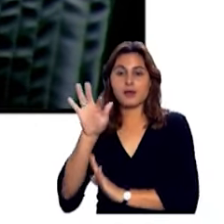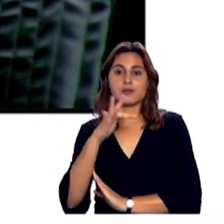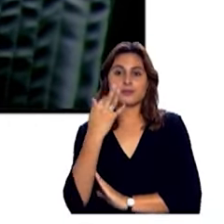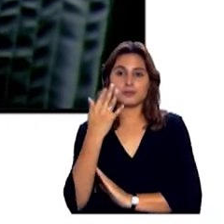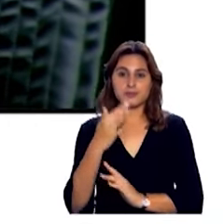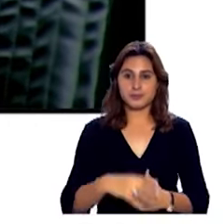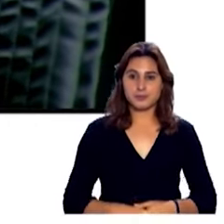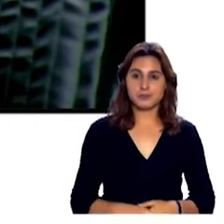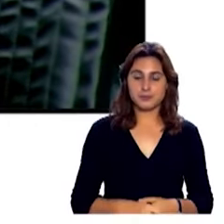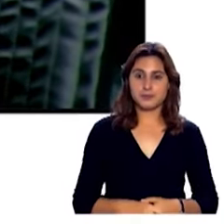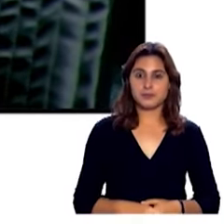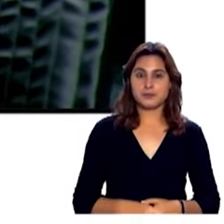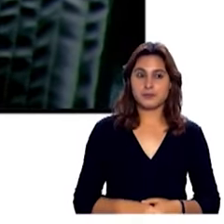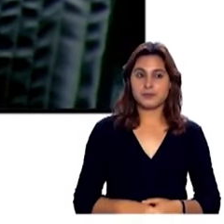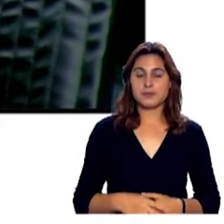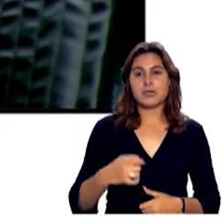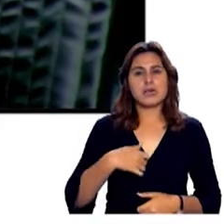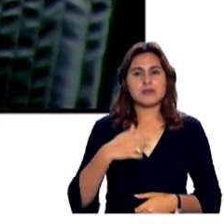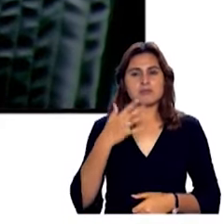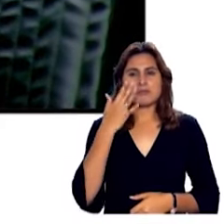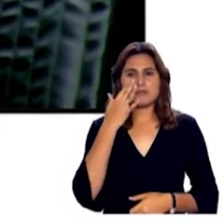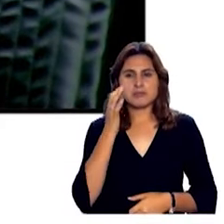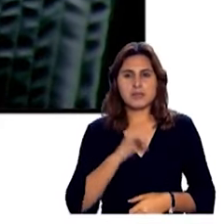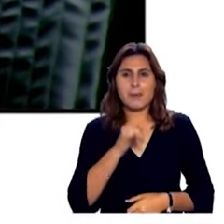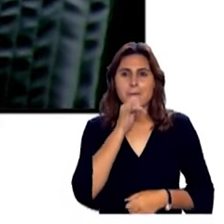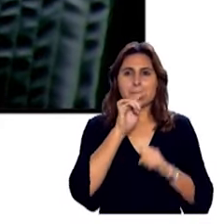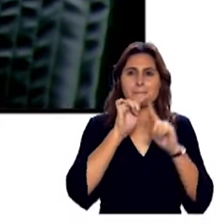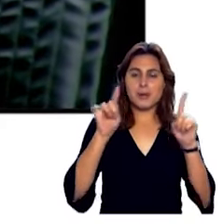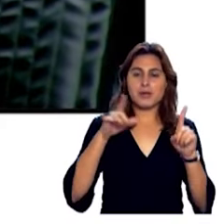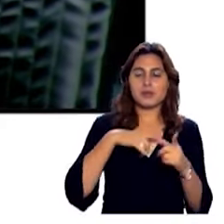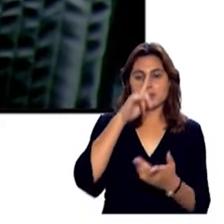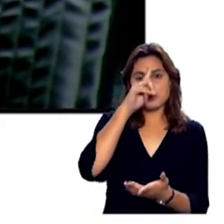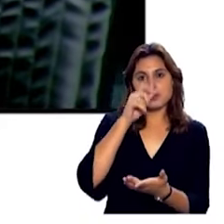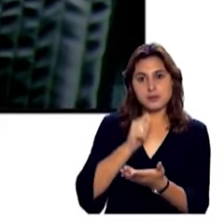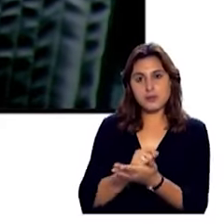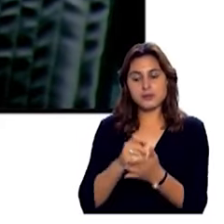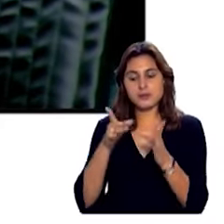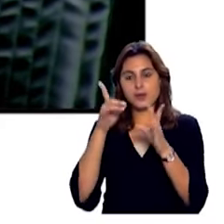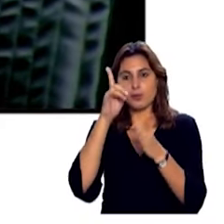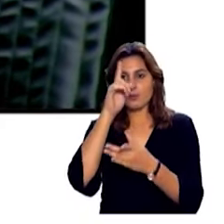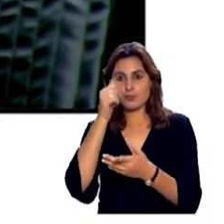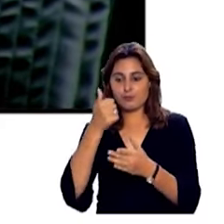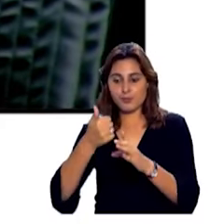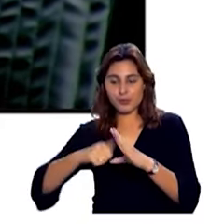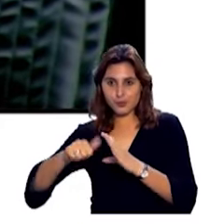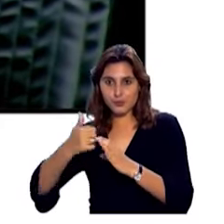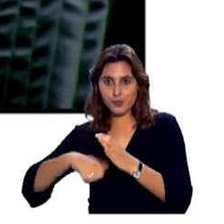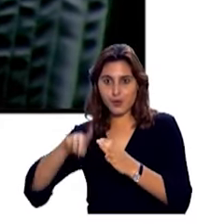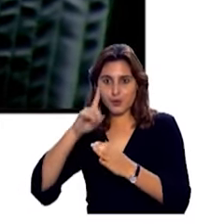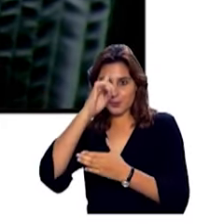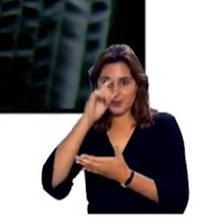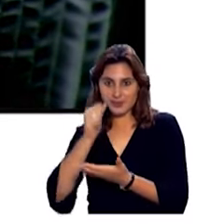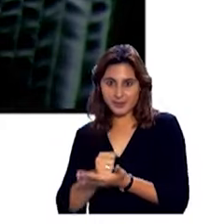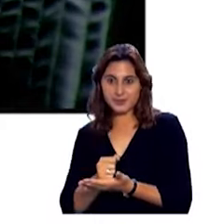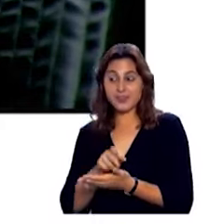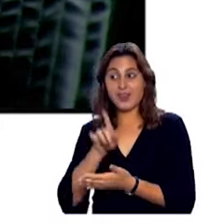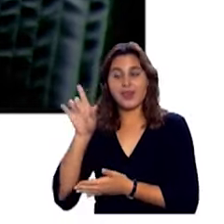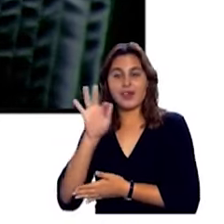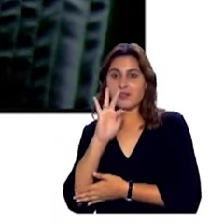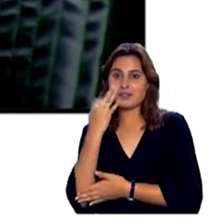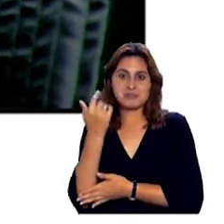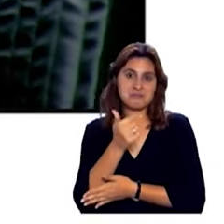praticamente não sei se há mas praticamente não há decisão monocrática dentro do da corte de cassação francesa mesmo a